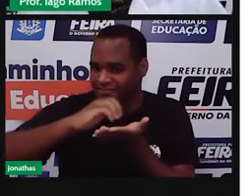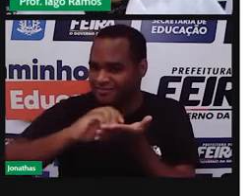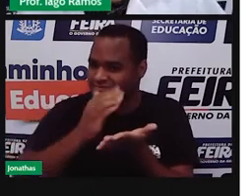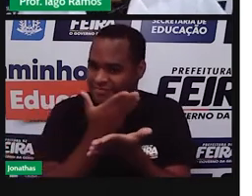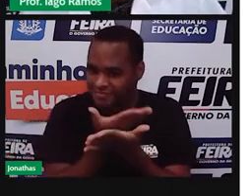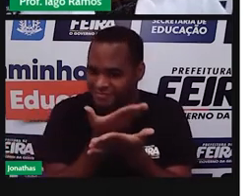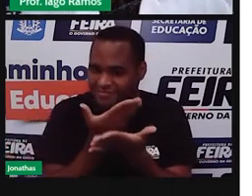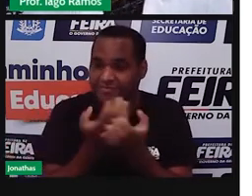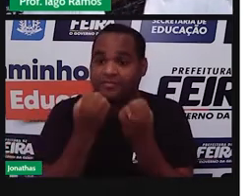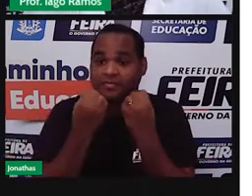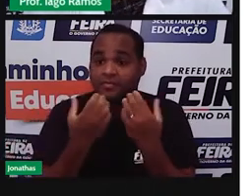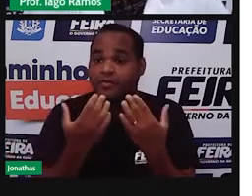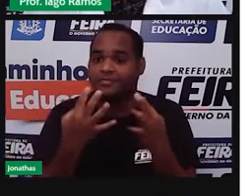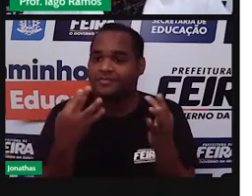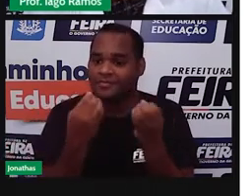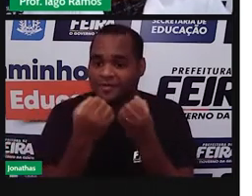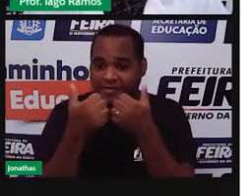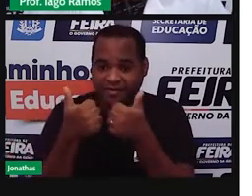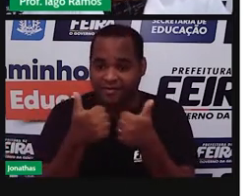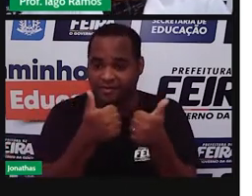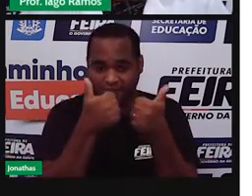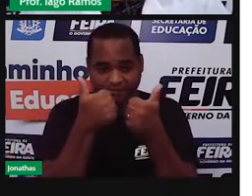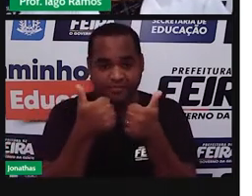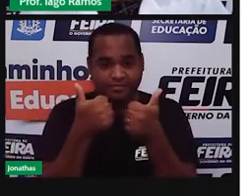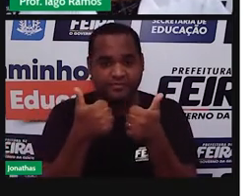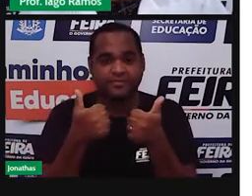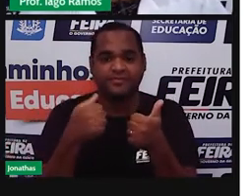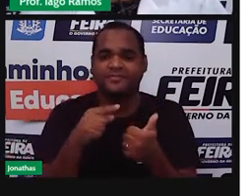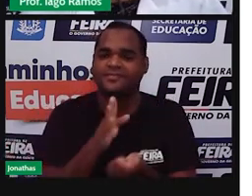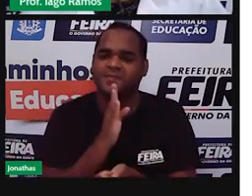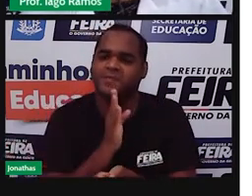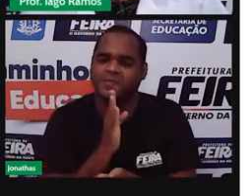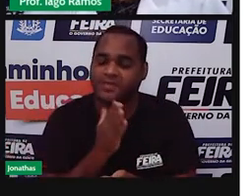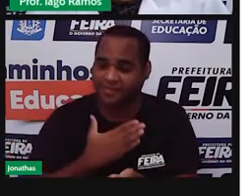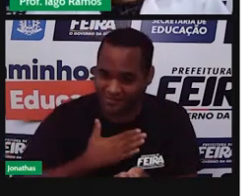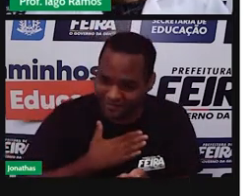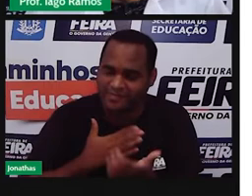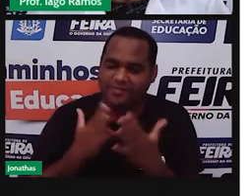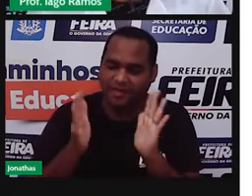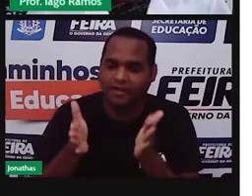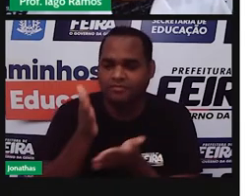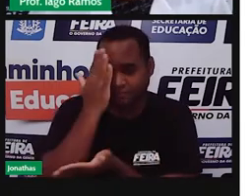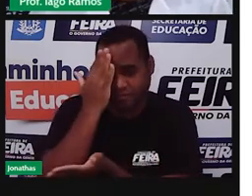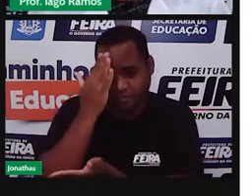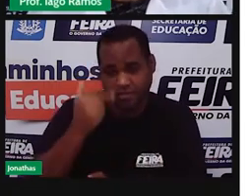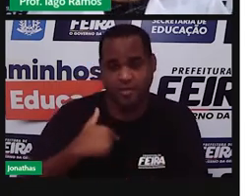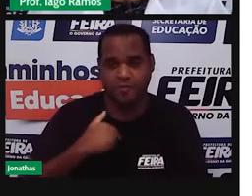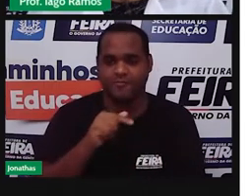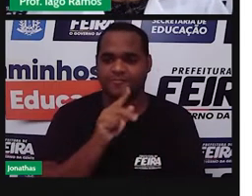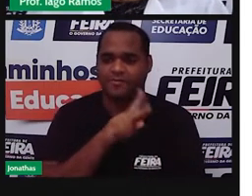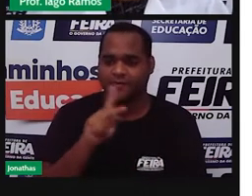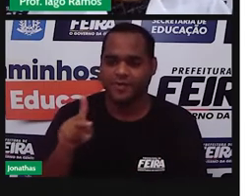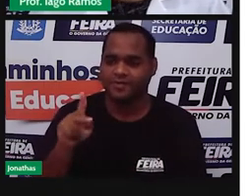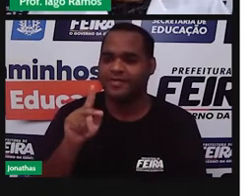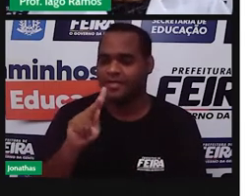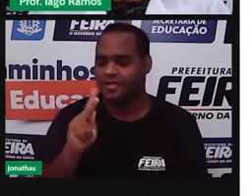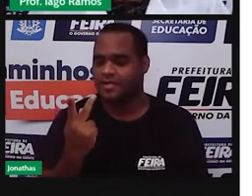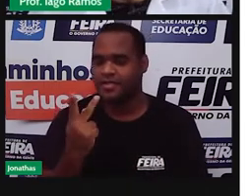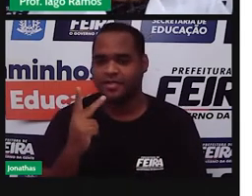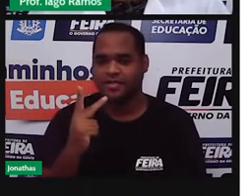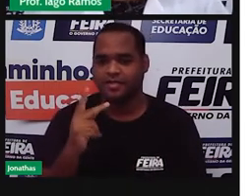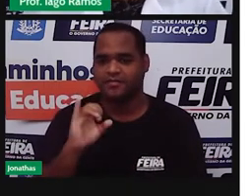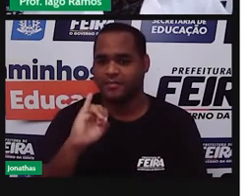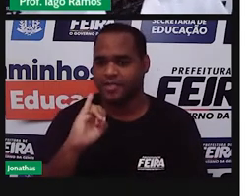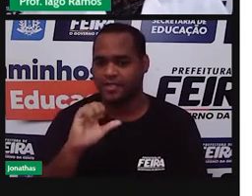bem? Bom, vocês já me conhecem, né? Eu sou o professor Iago Ramos, eu sou professor